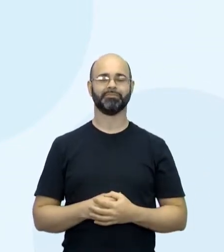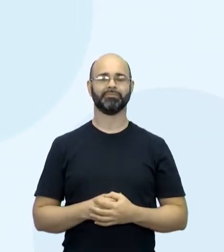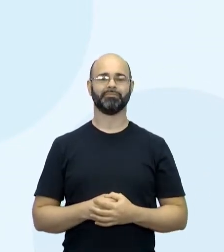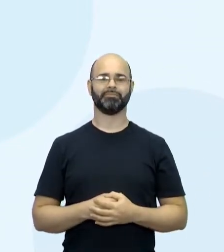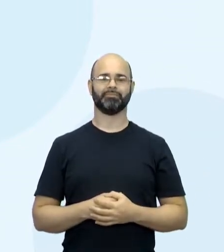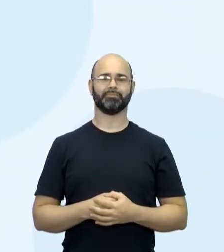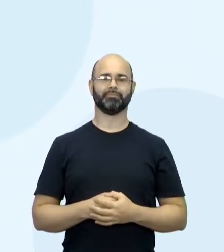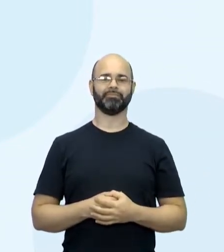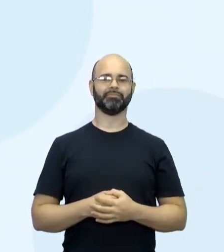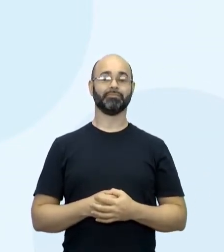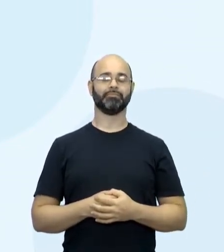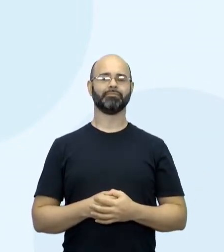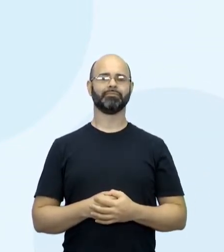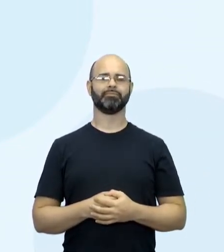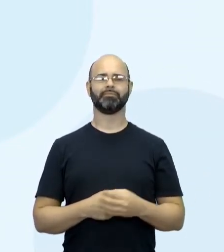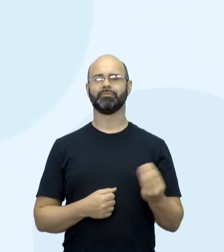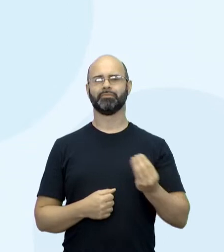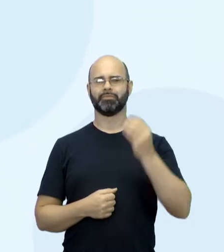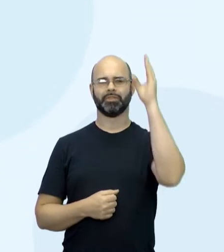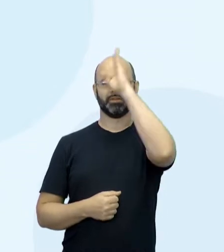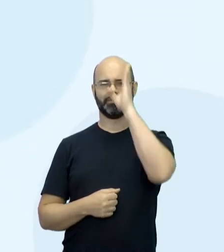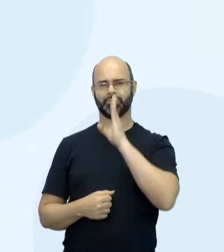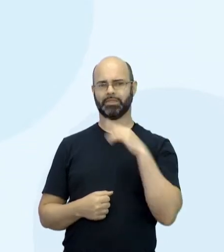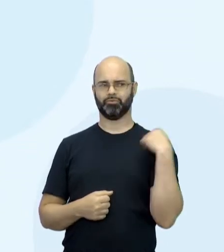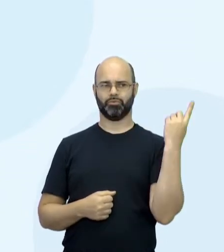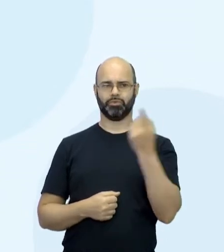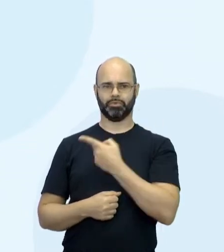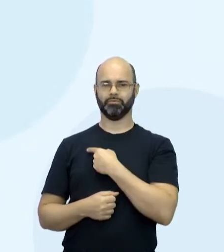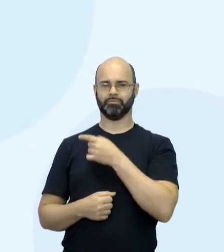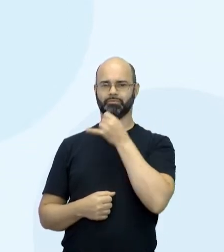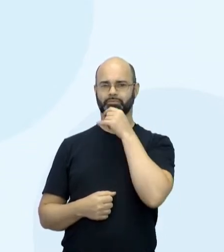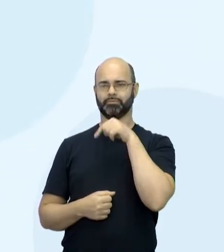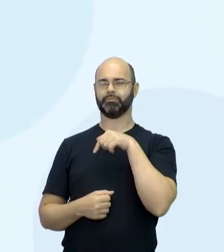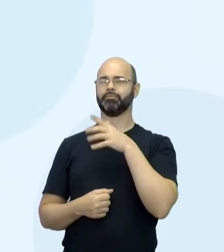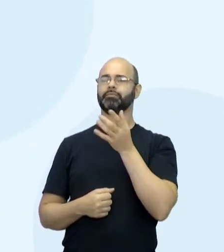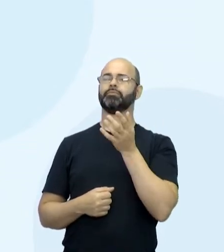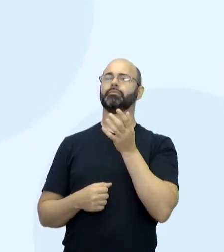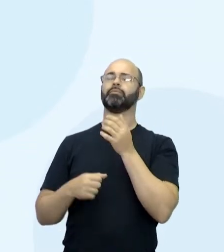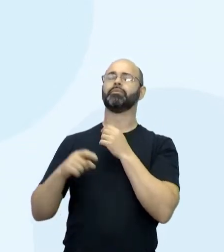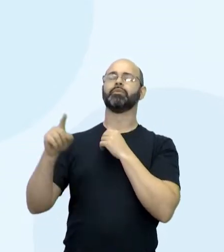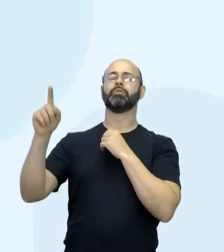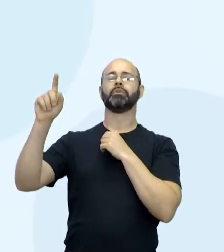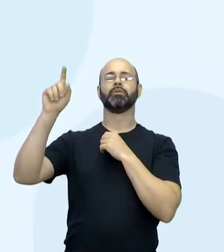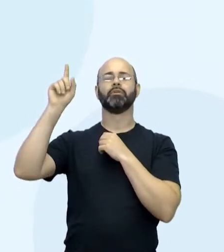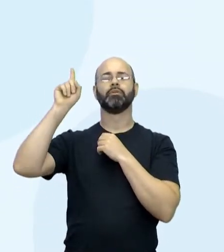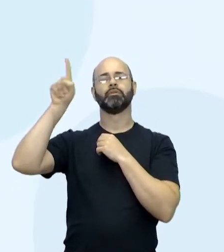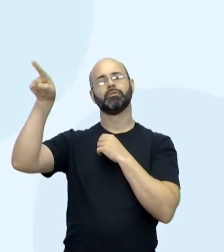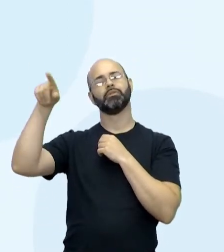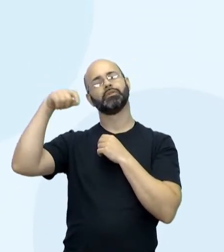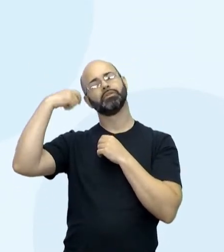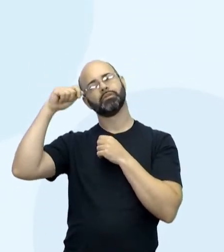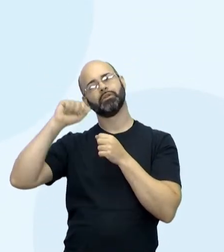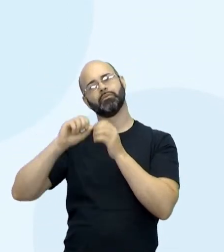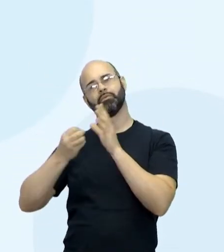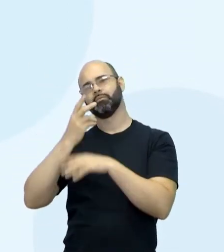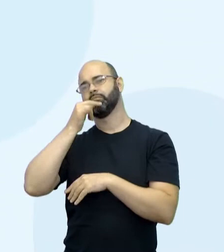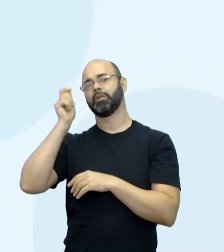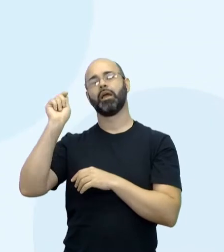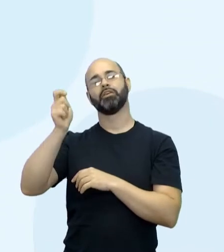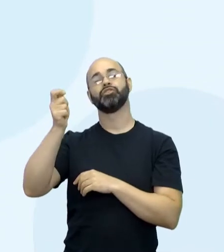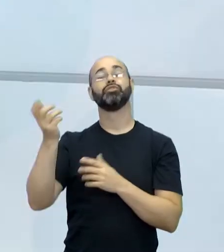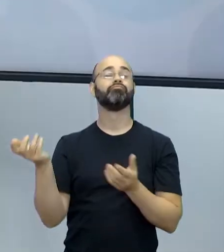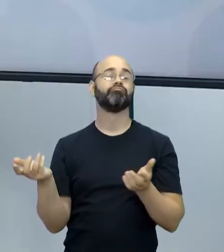assim, como é que o Brasil é retratado, os brasileiros são retratados no cinema feito, sei lá, na